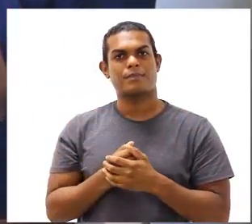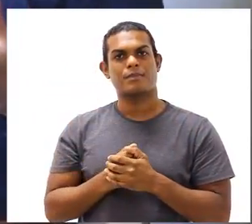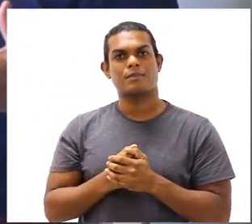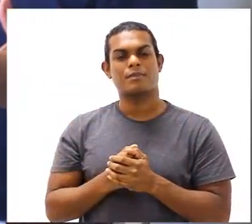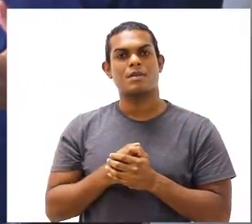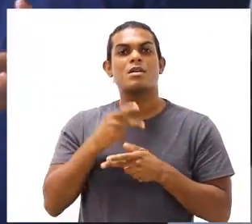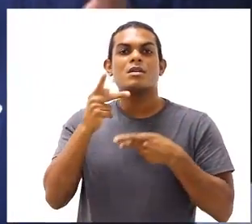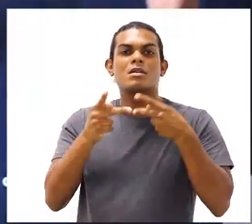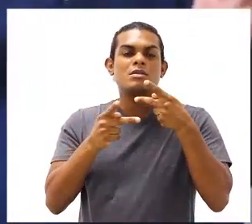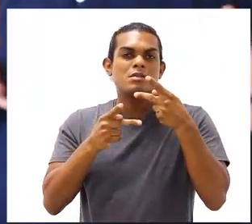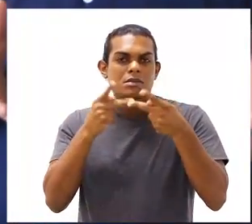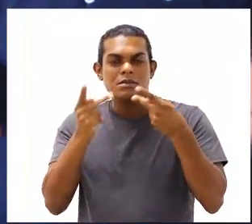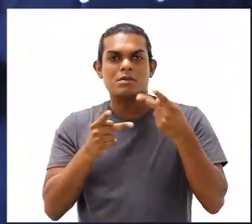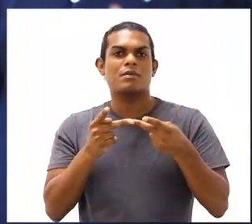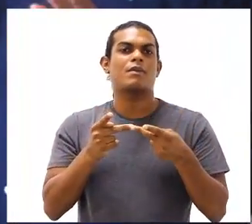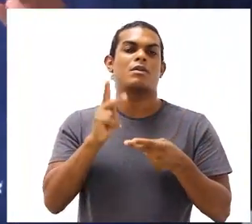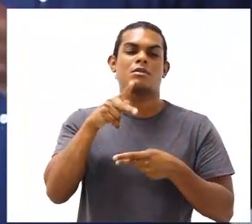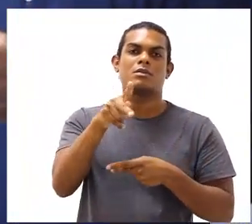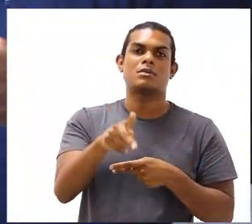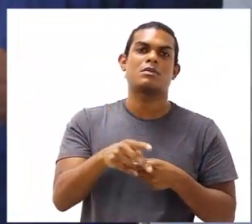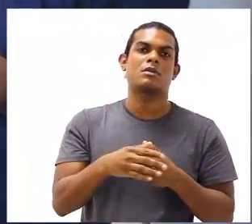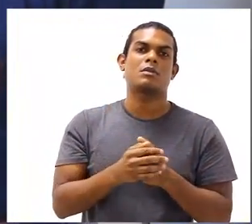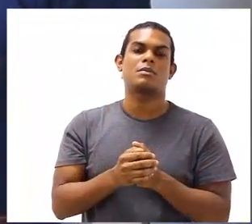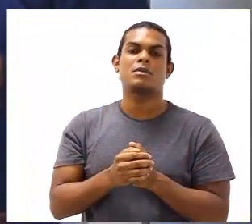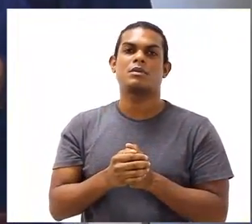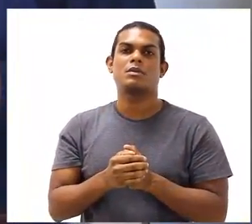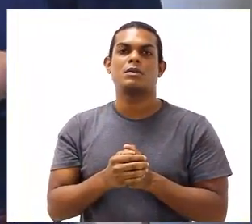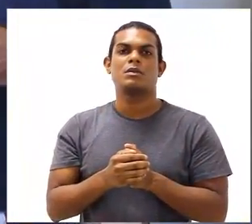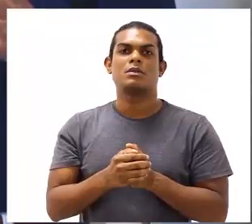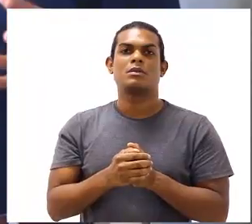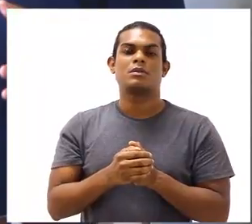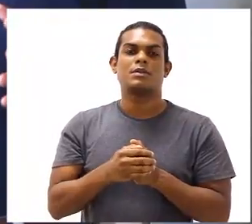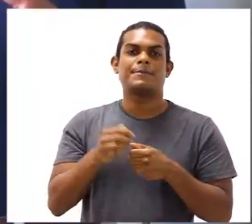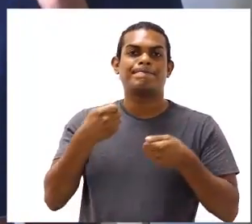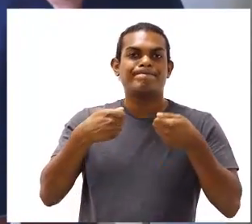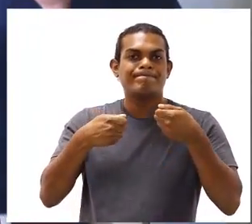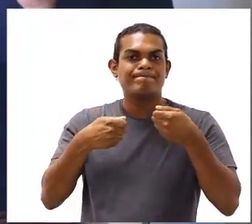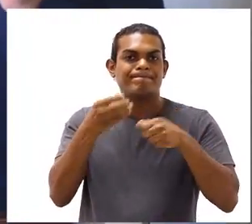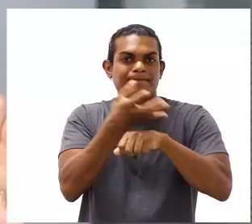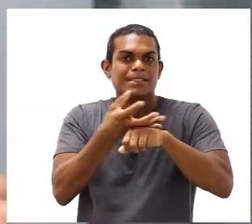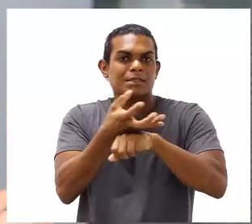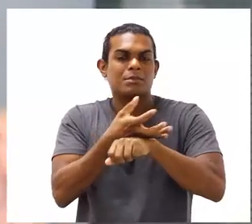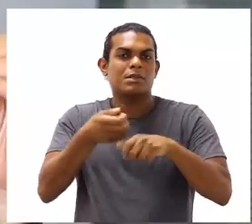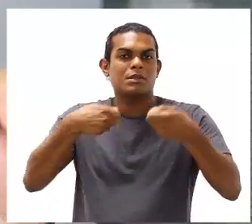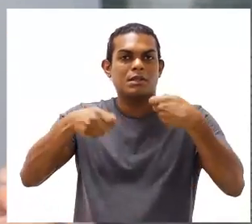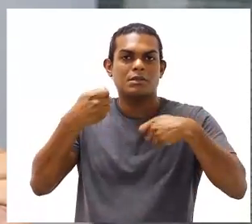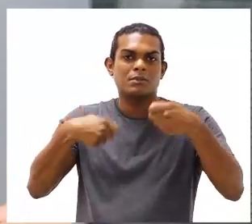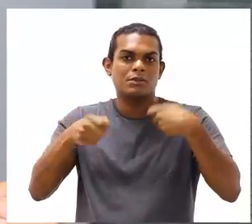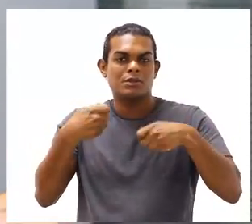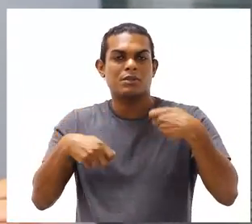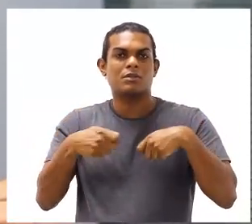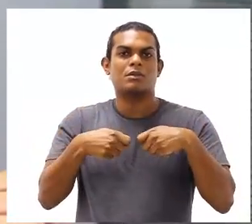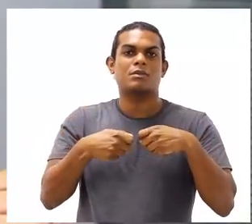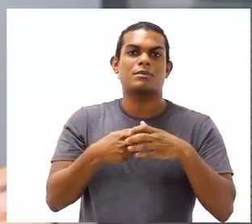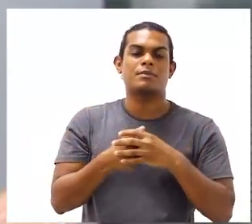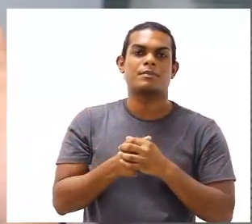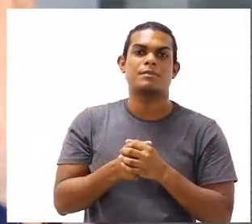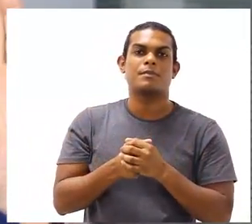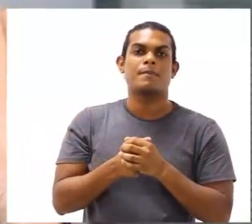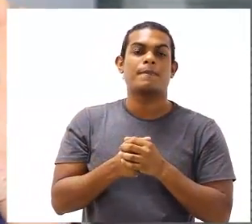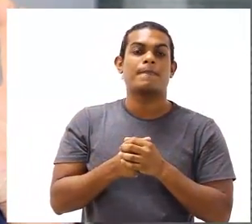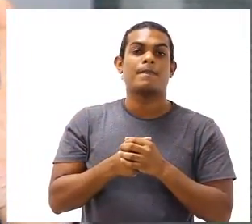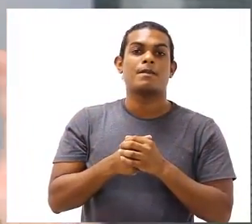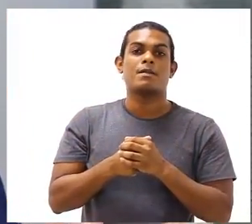digo sempre, eu dou na disciplina no curso de administração, sistema de informação, mas eu digo sempre, a grande área da organização